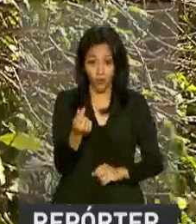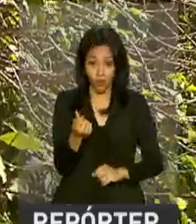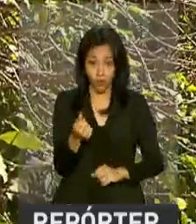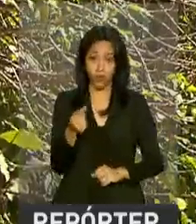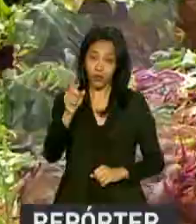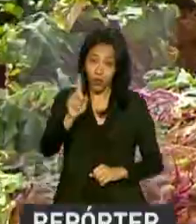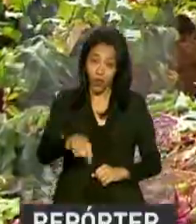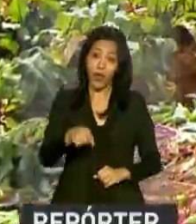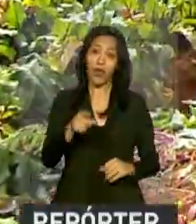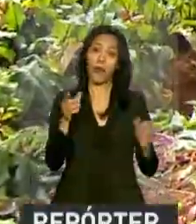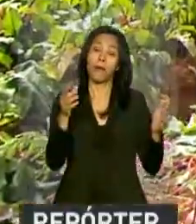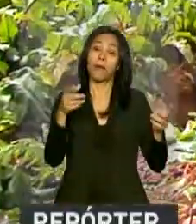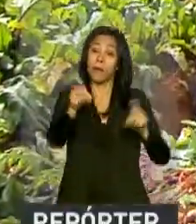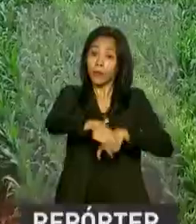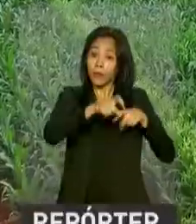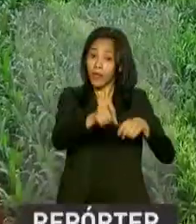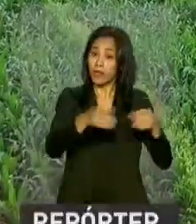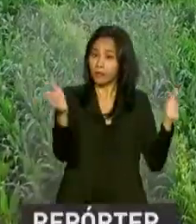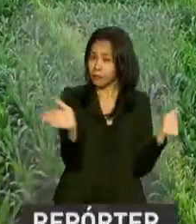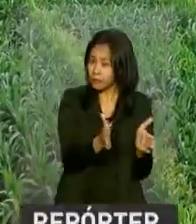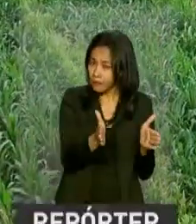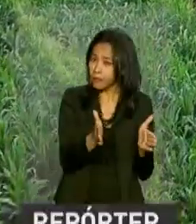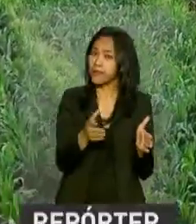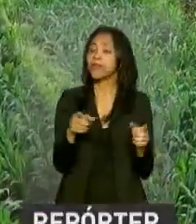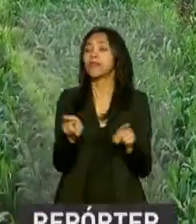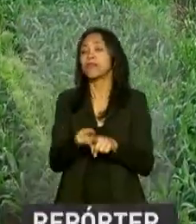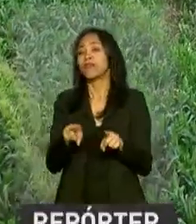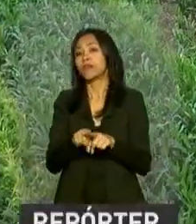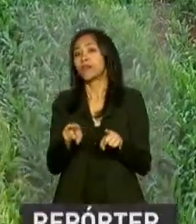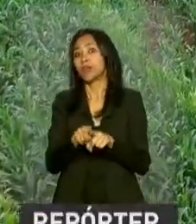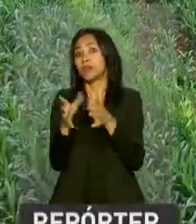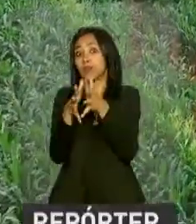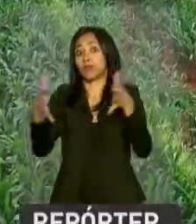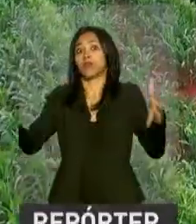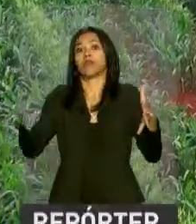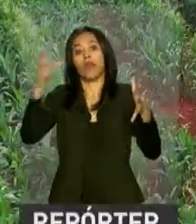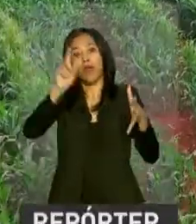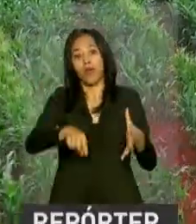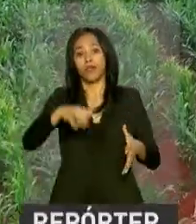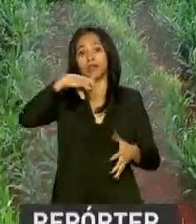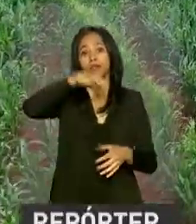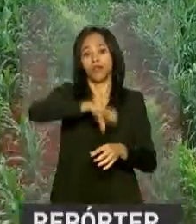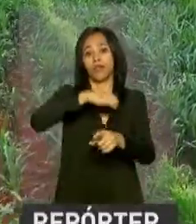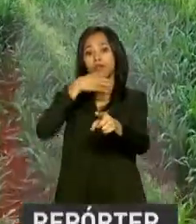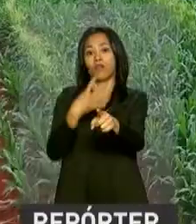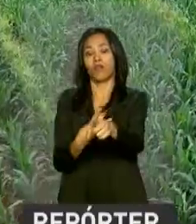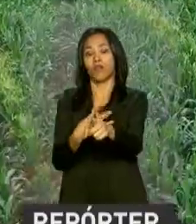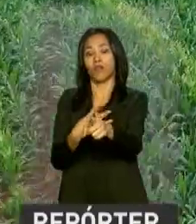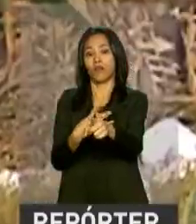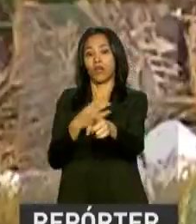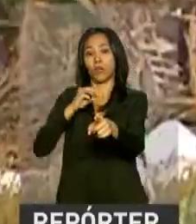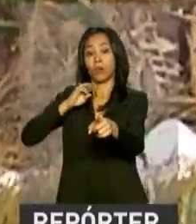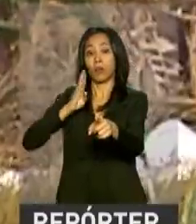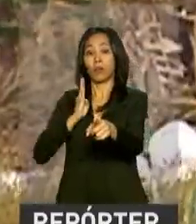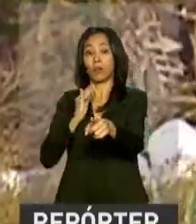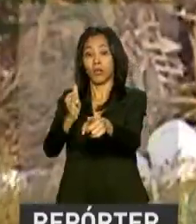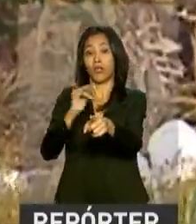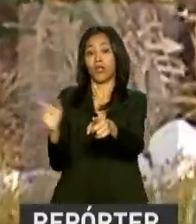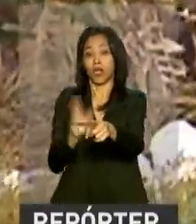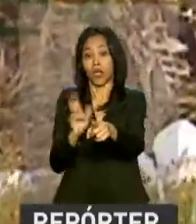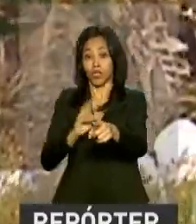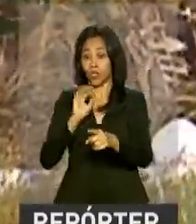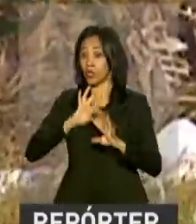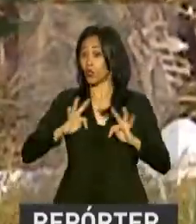aos médios e grandes produtores são mais de 194 bilhões de reais desse total